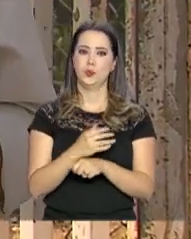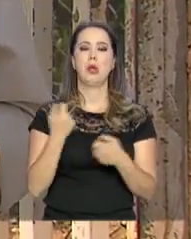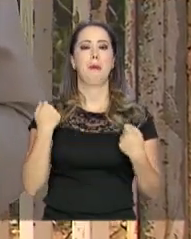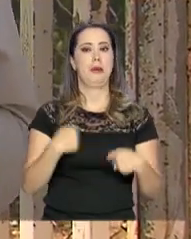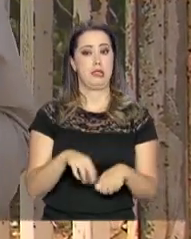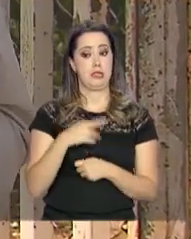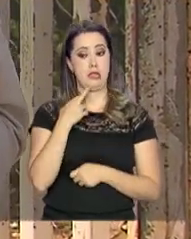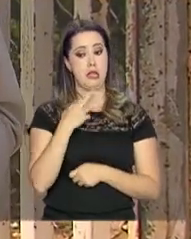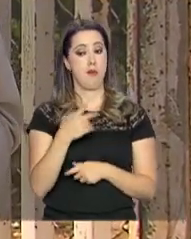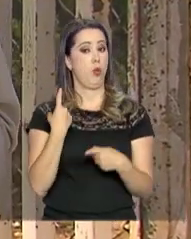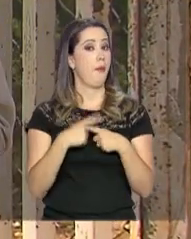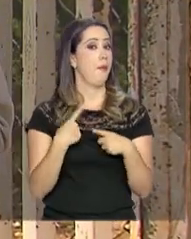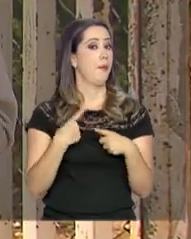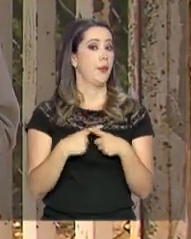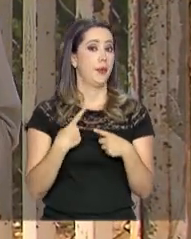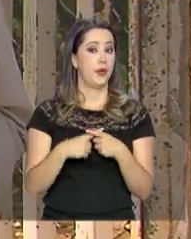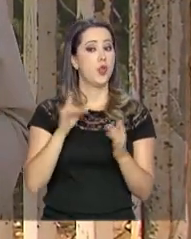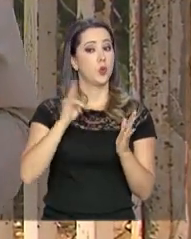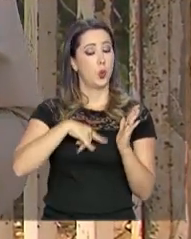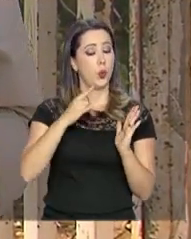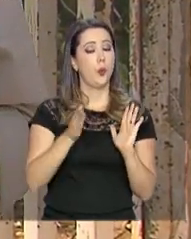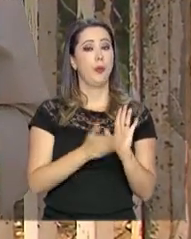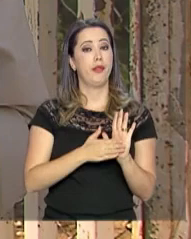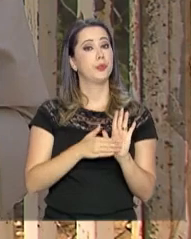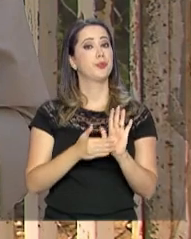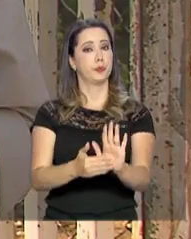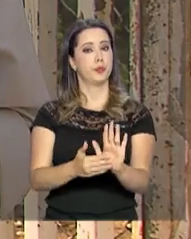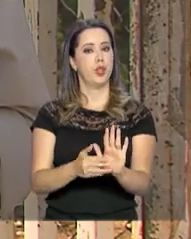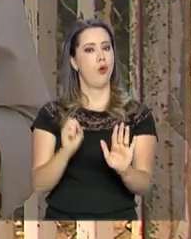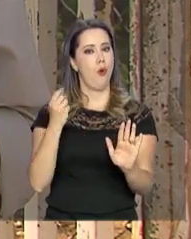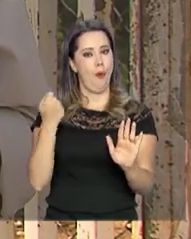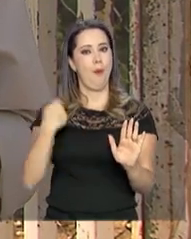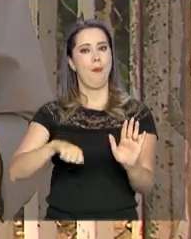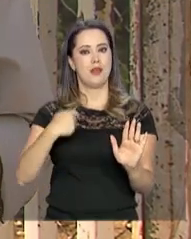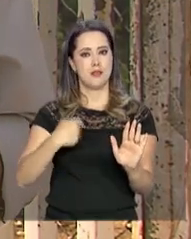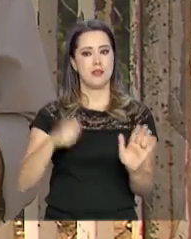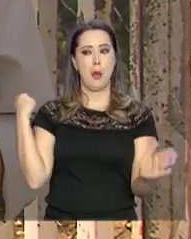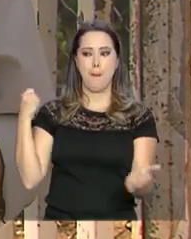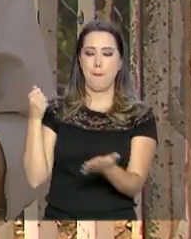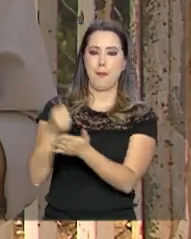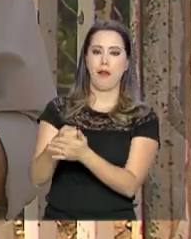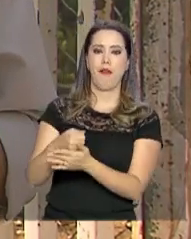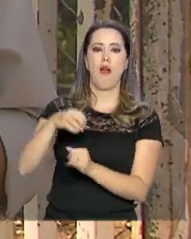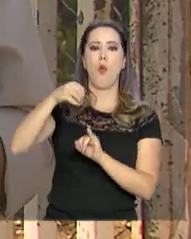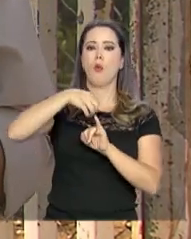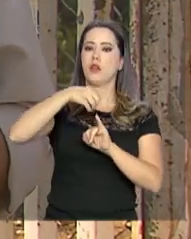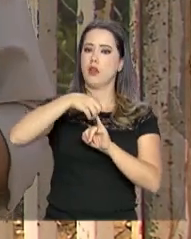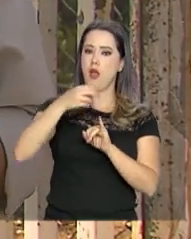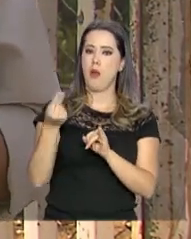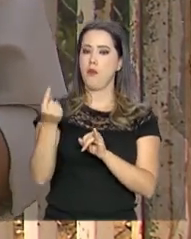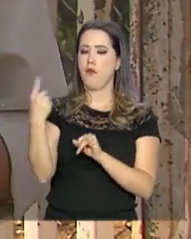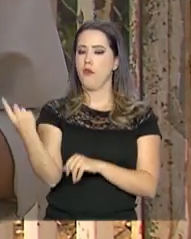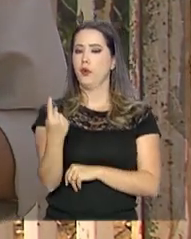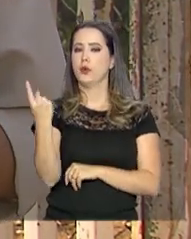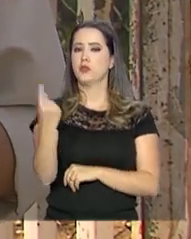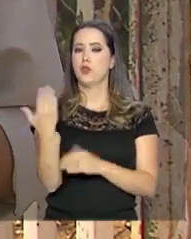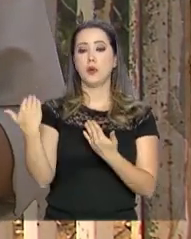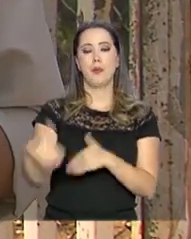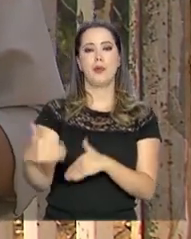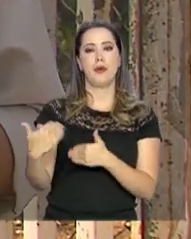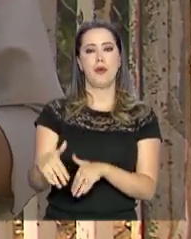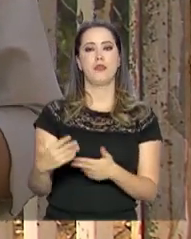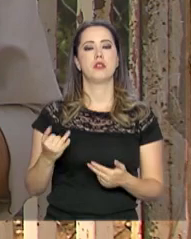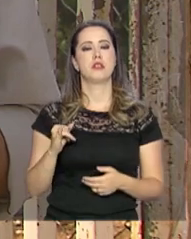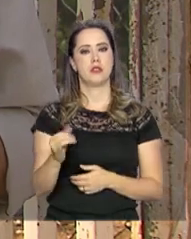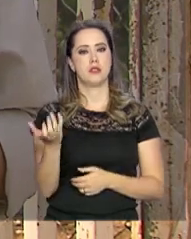deverá justificar a ausência com documentos válidos ou vai precisar ressarcir ao INEP o custo individual do exame,